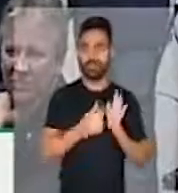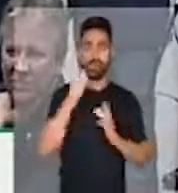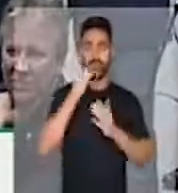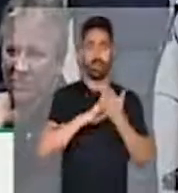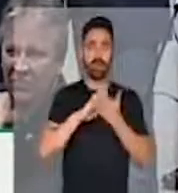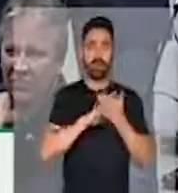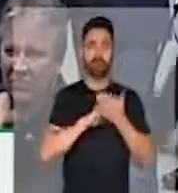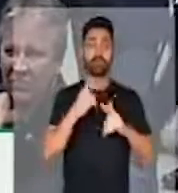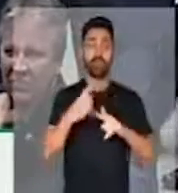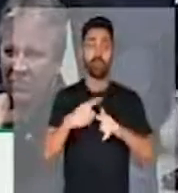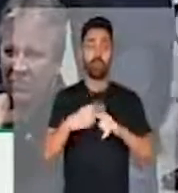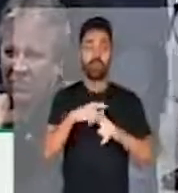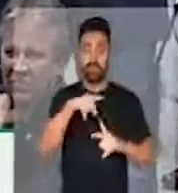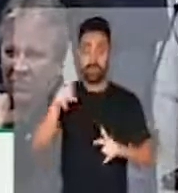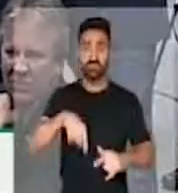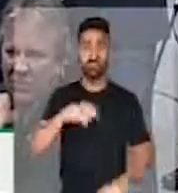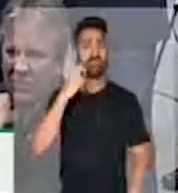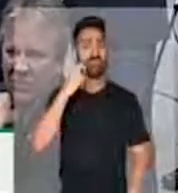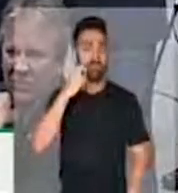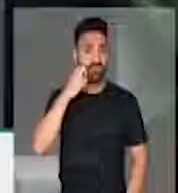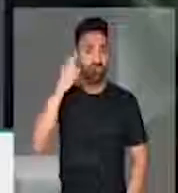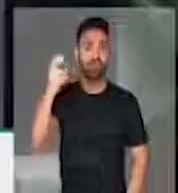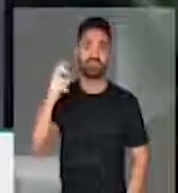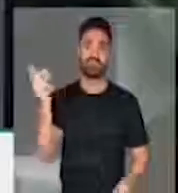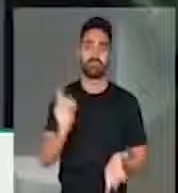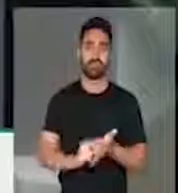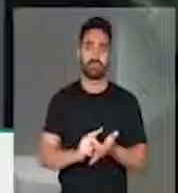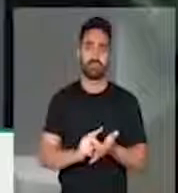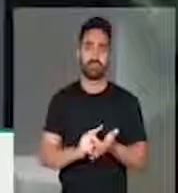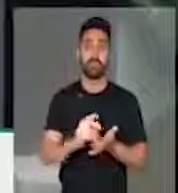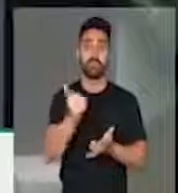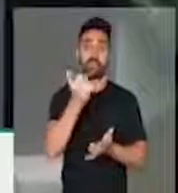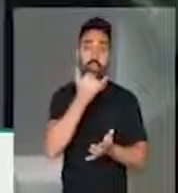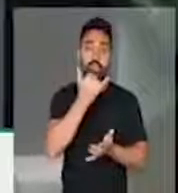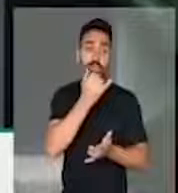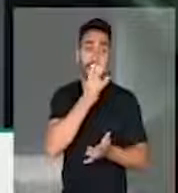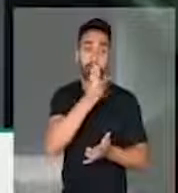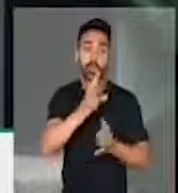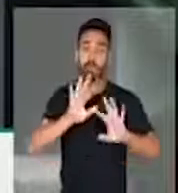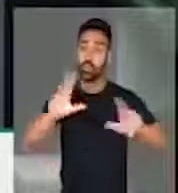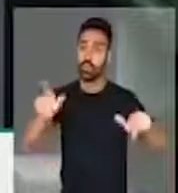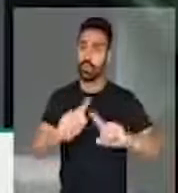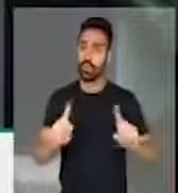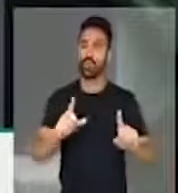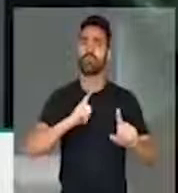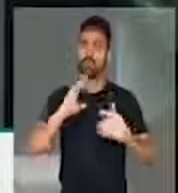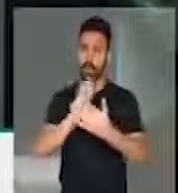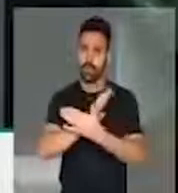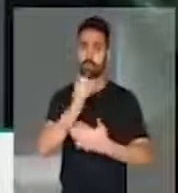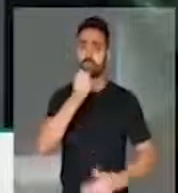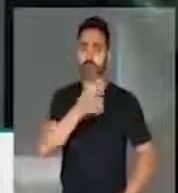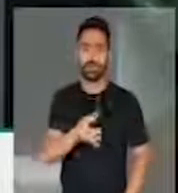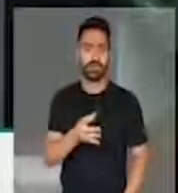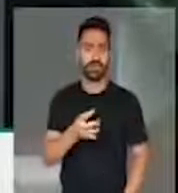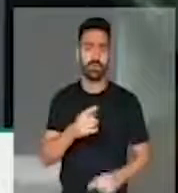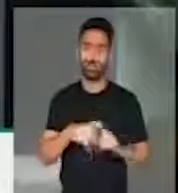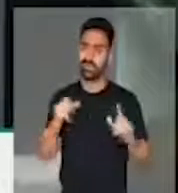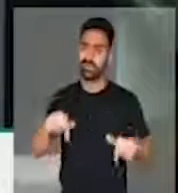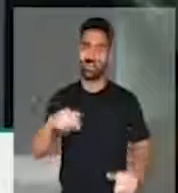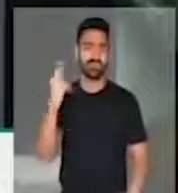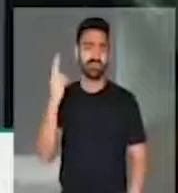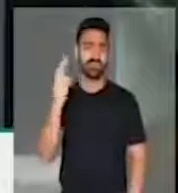é uma vergonha, está vergonhoso. Eu não estou generalizando, não. Tem gente boa, mas não dá para fazer muita